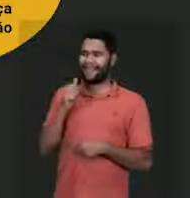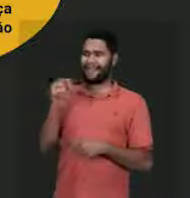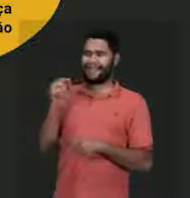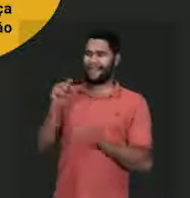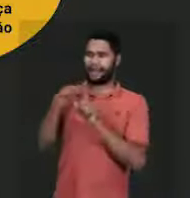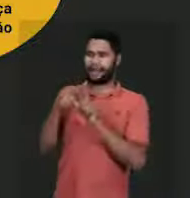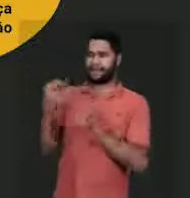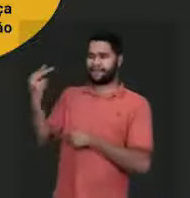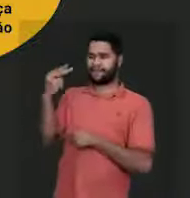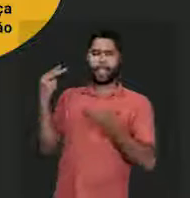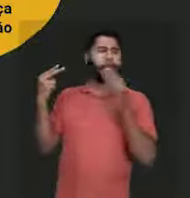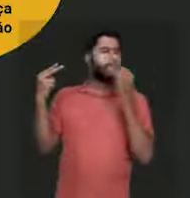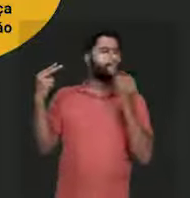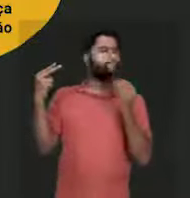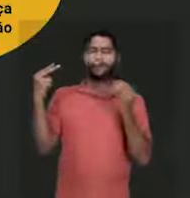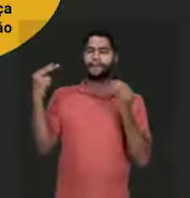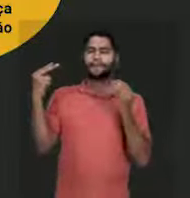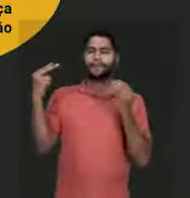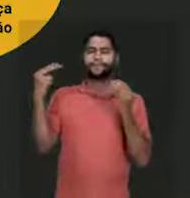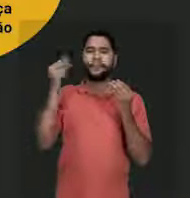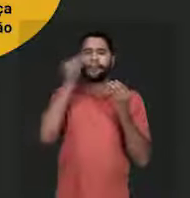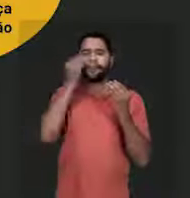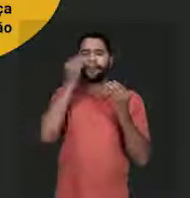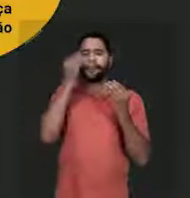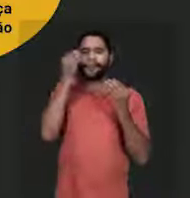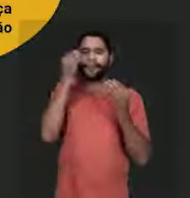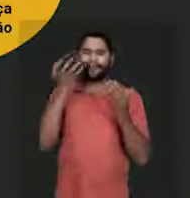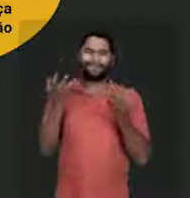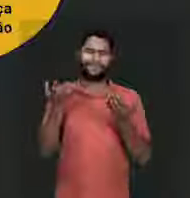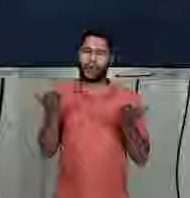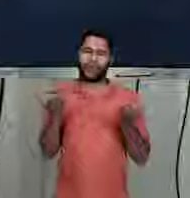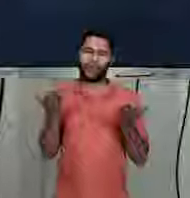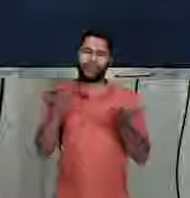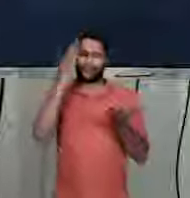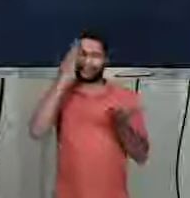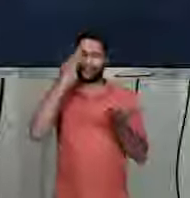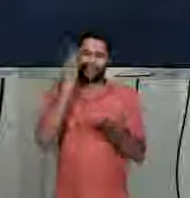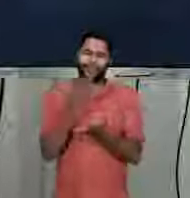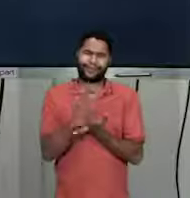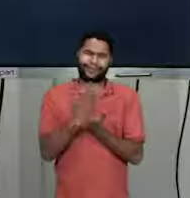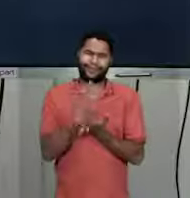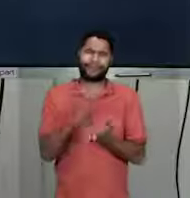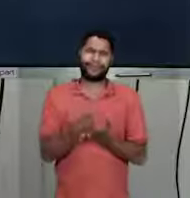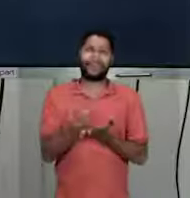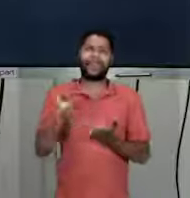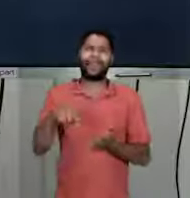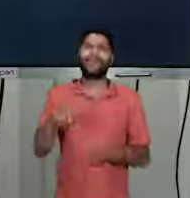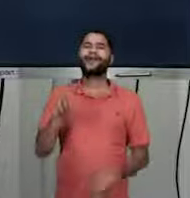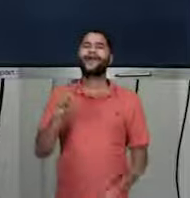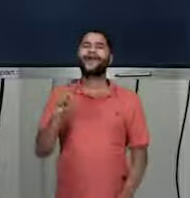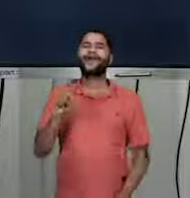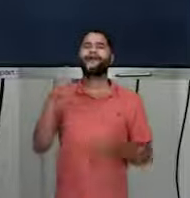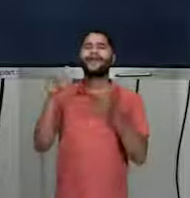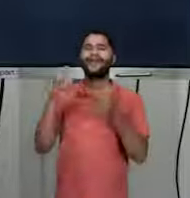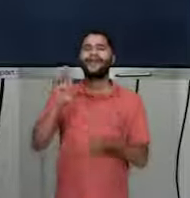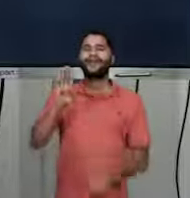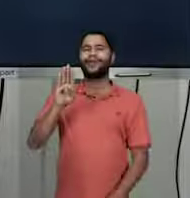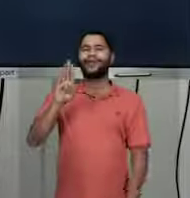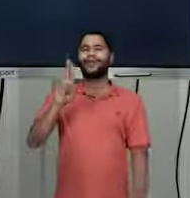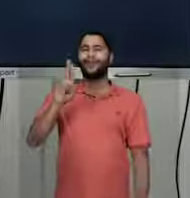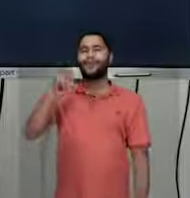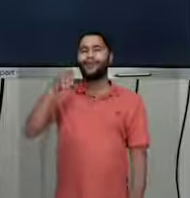nós sabemos que a doença não possui nenhuma relação com essa crendice. Bom, no meu tempo eu chamava de bonitinho. Se